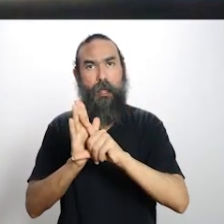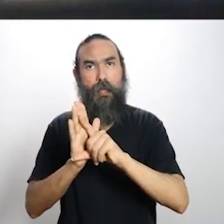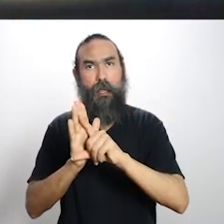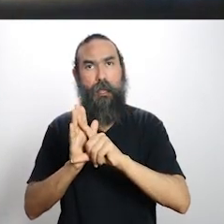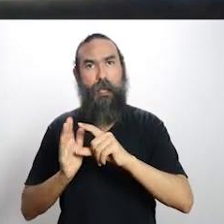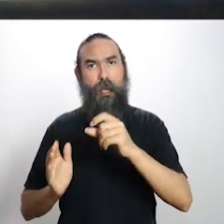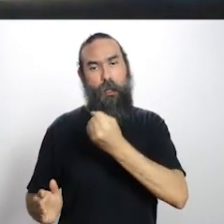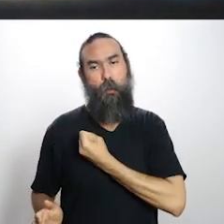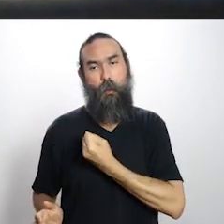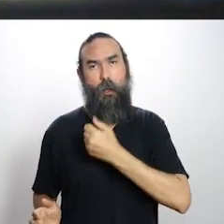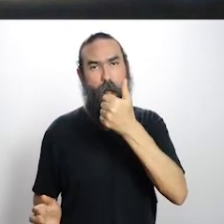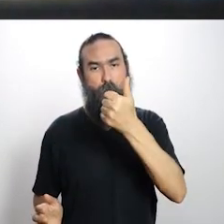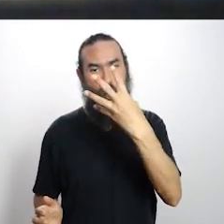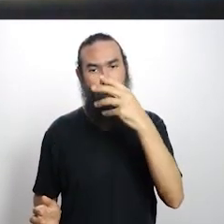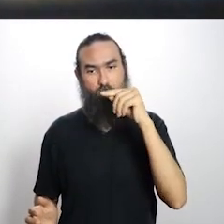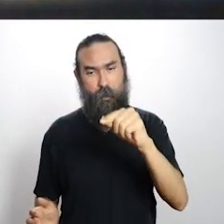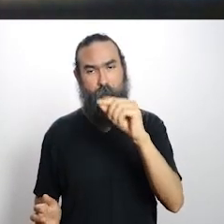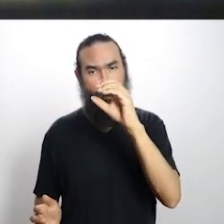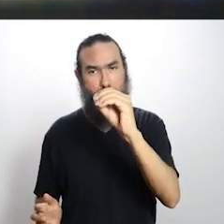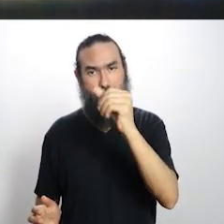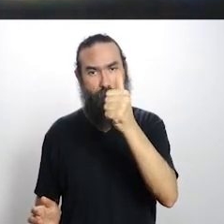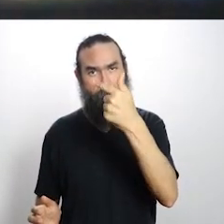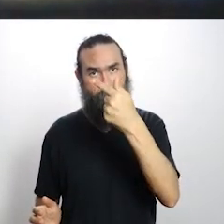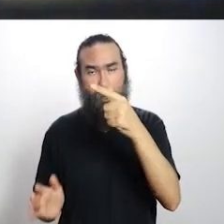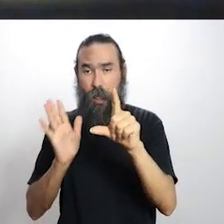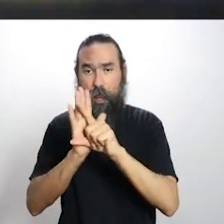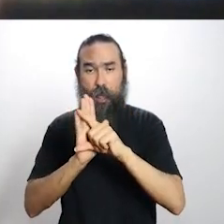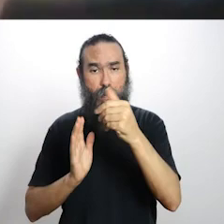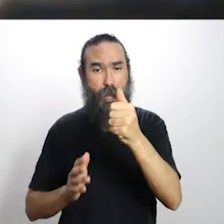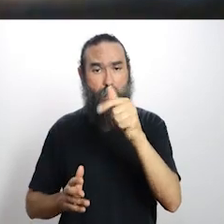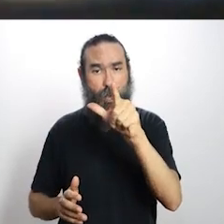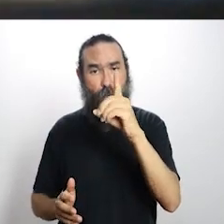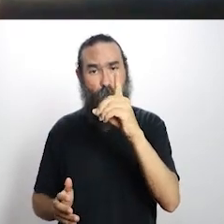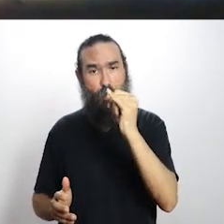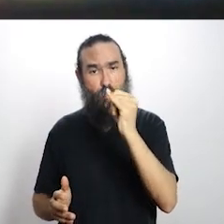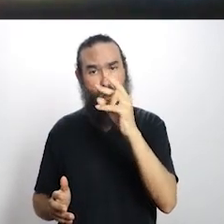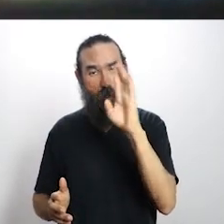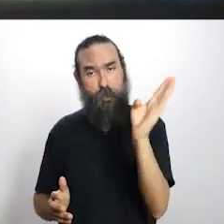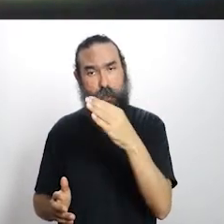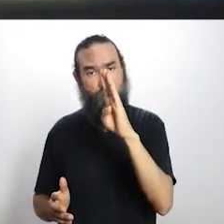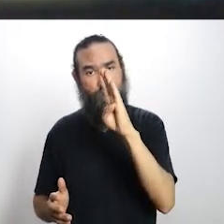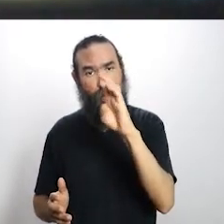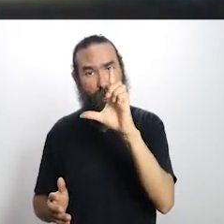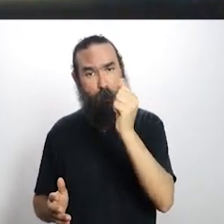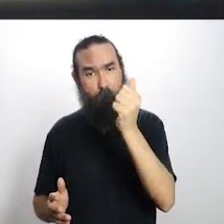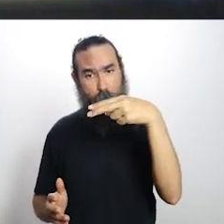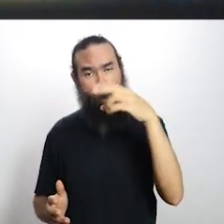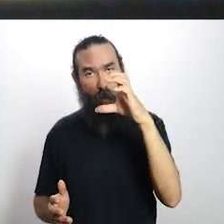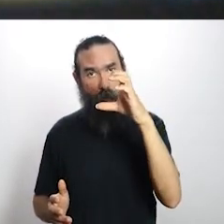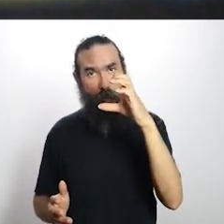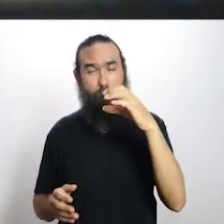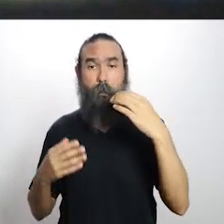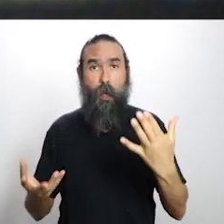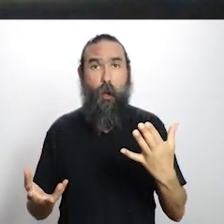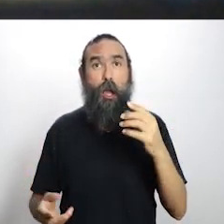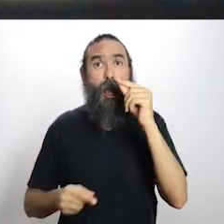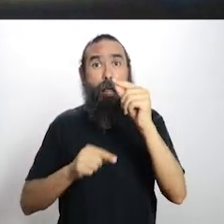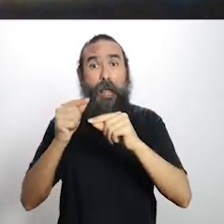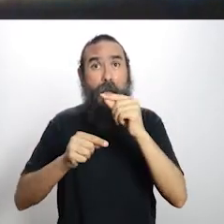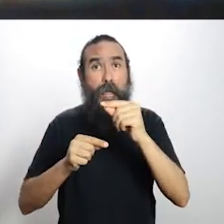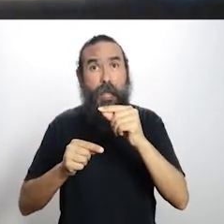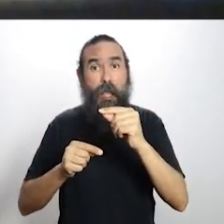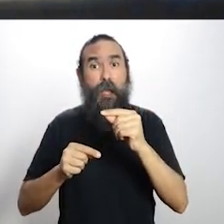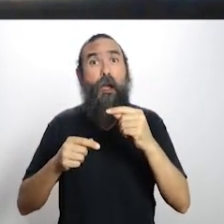aqueles que forem fazer uma regulamentação específica que é recomendável principalmente pelos órgãos de fiscalização e controle que